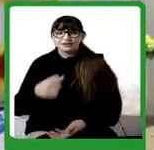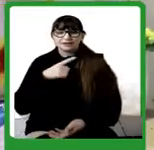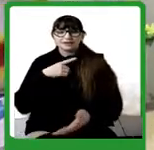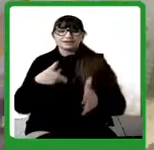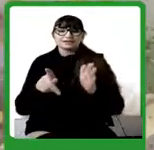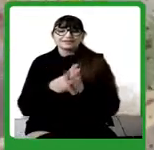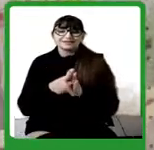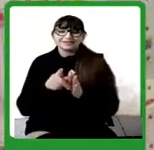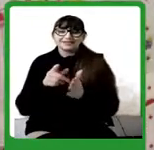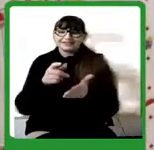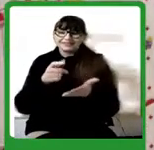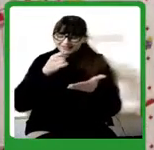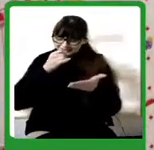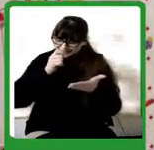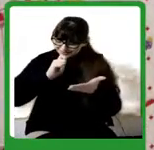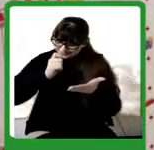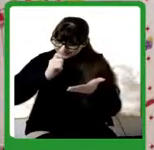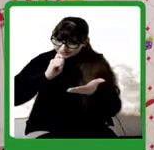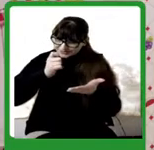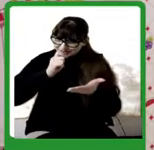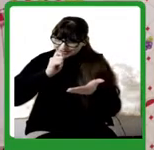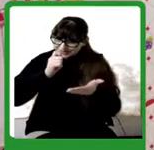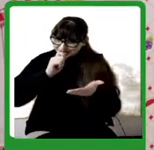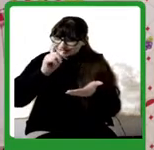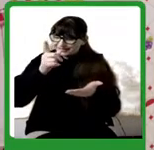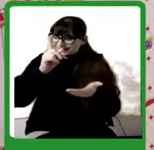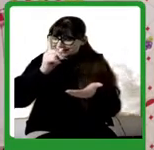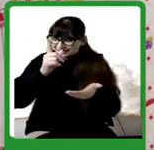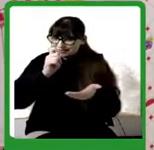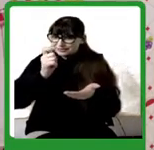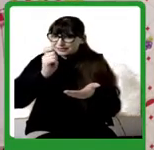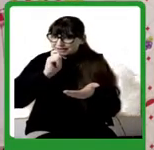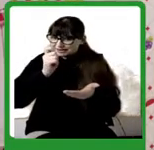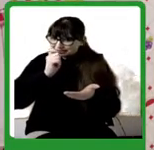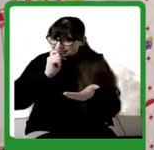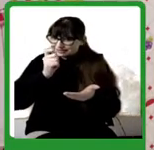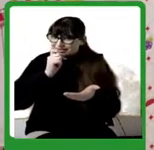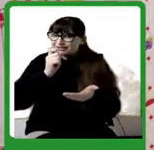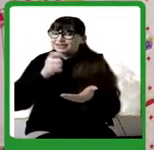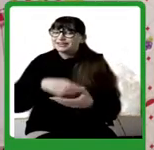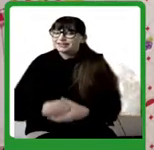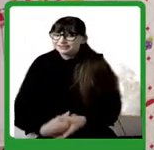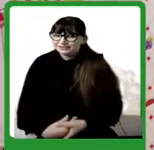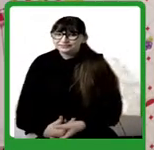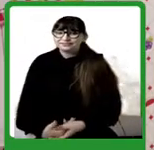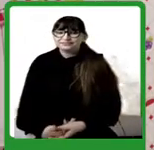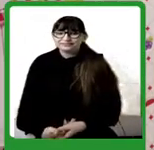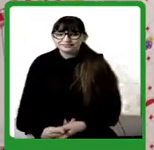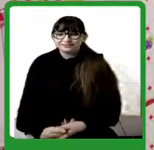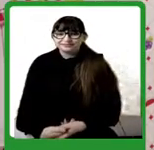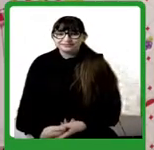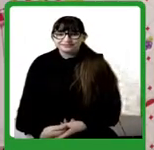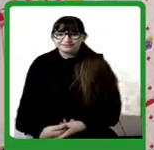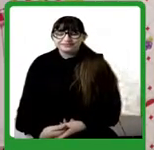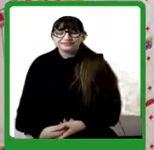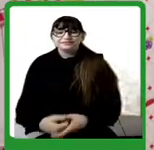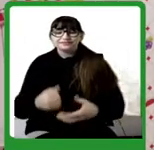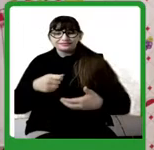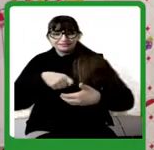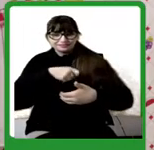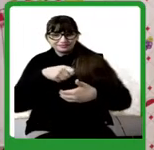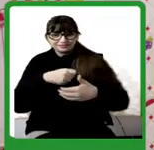ó. Maconheiro de um drogado. Não é tua mãe te bater, tu tava virado um drogado também, tu. Manda um pote de torresmo e para de falar da